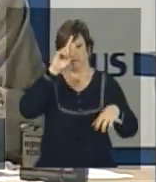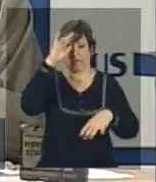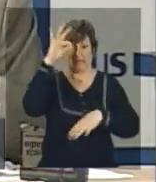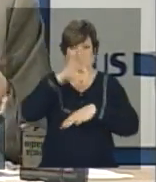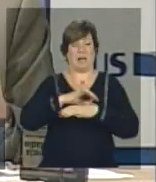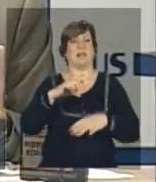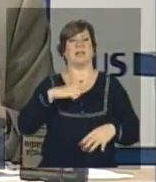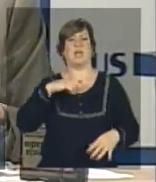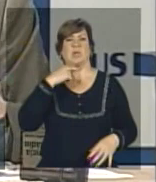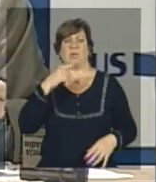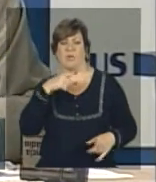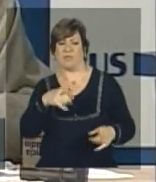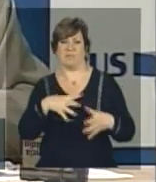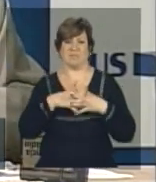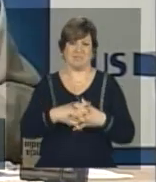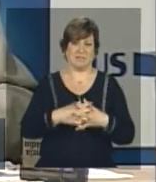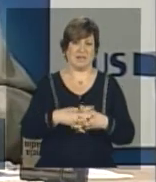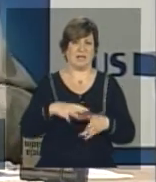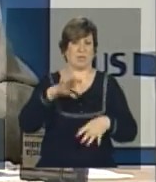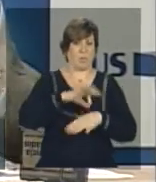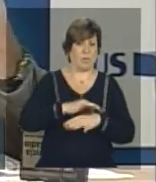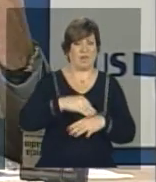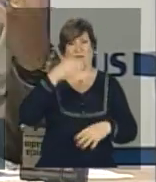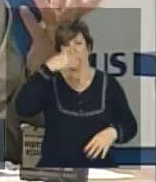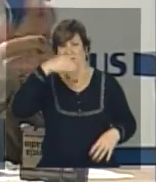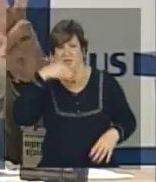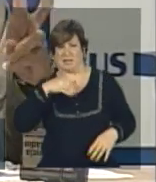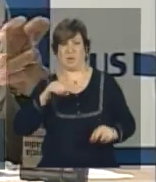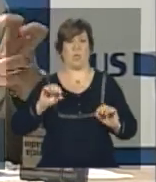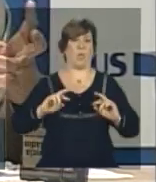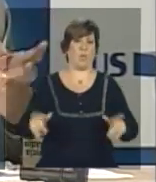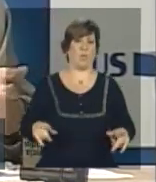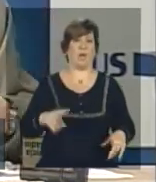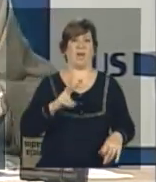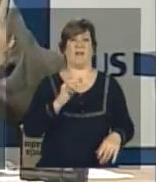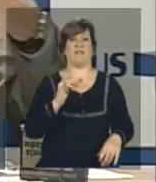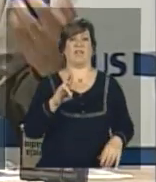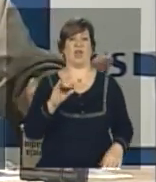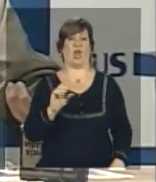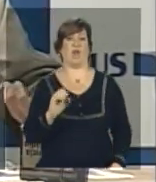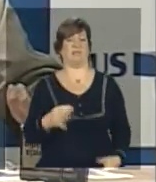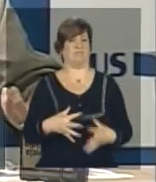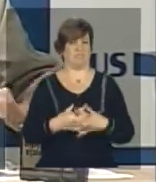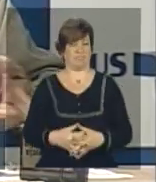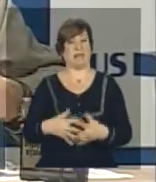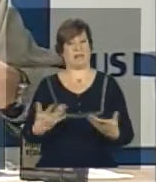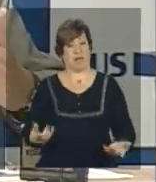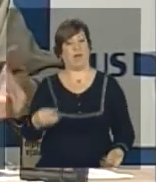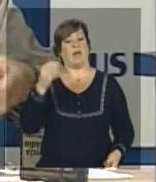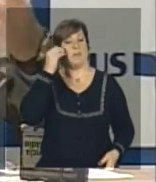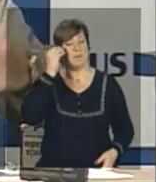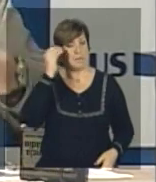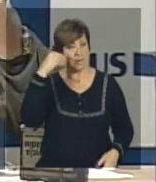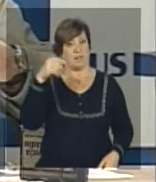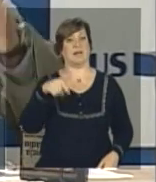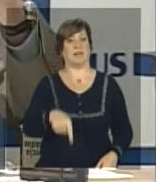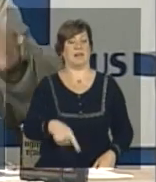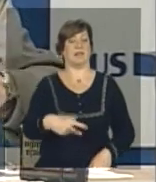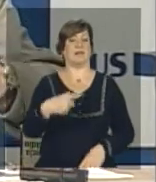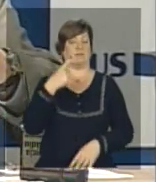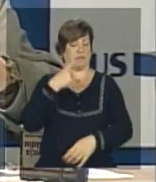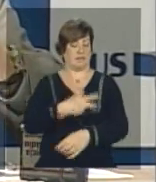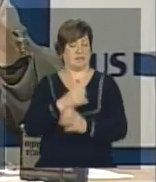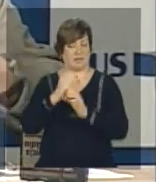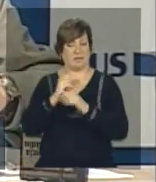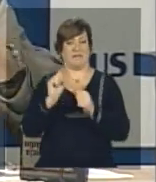vezes há dúvida se é dengue, se é gripe, se é alguma outra virose de verão, o teste é indicado nesses casos exatamente para a